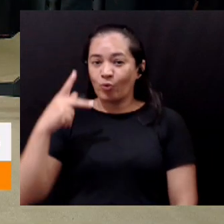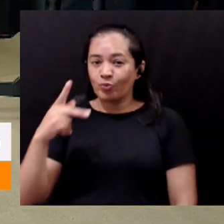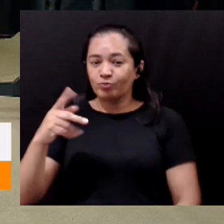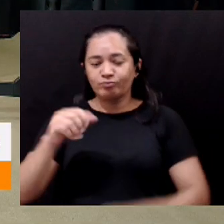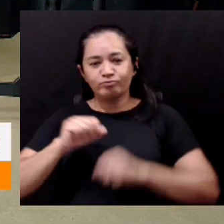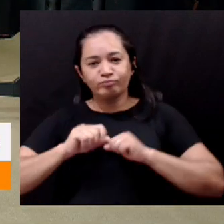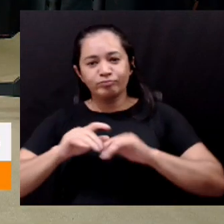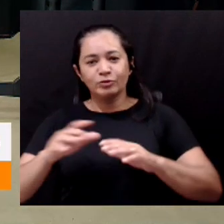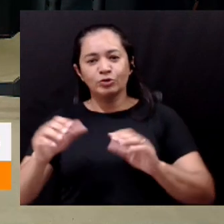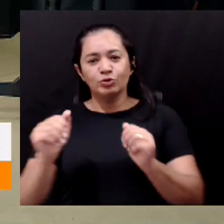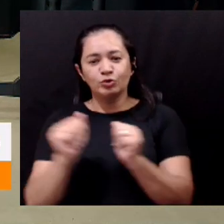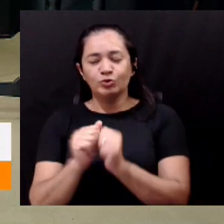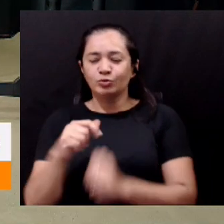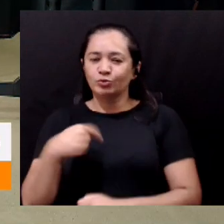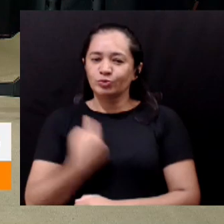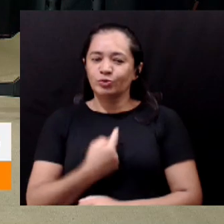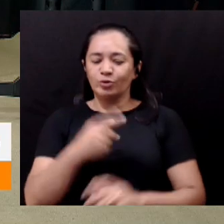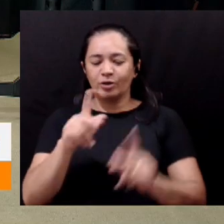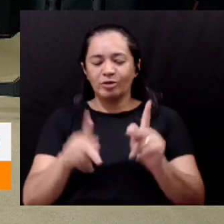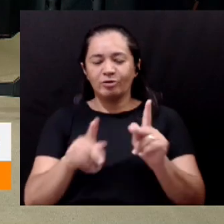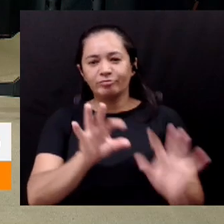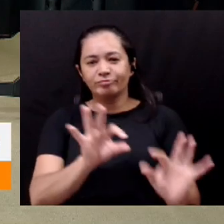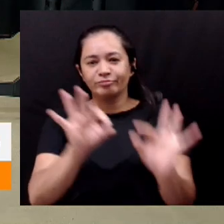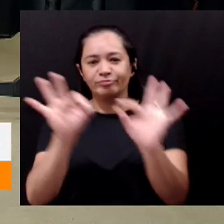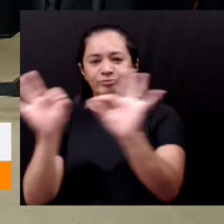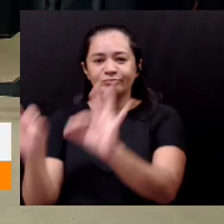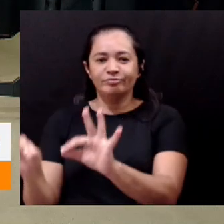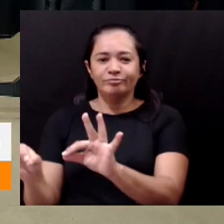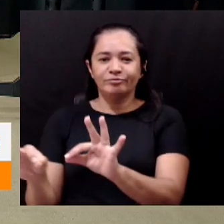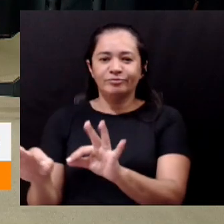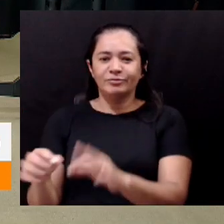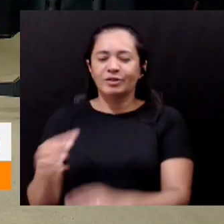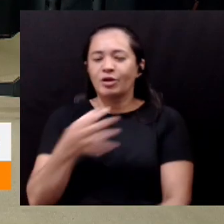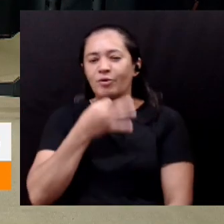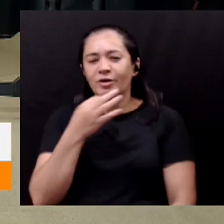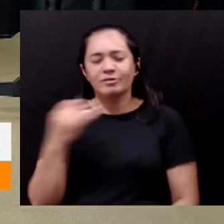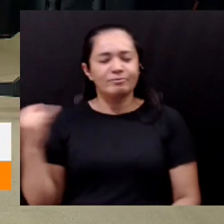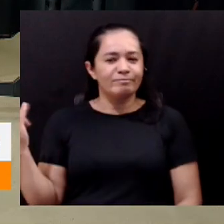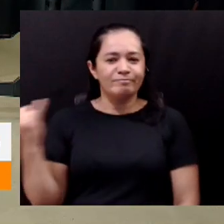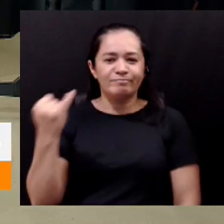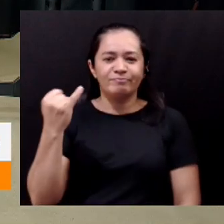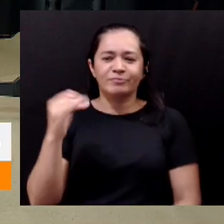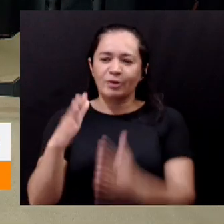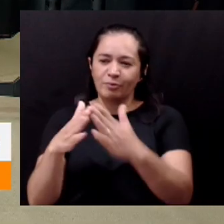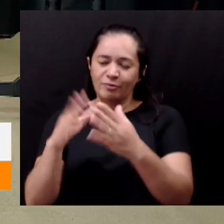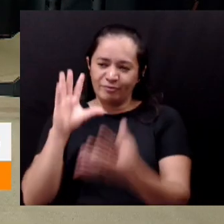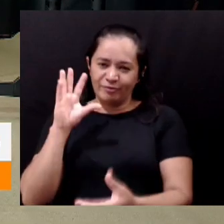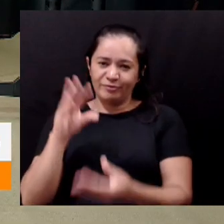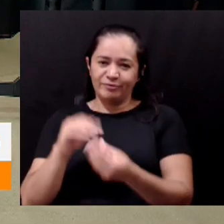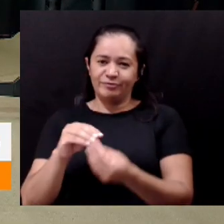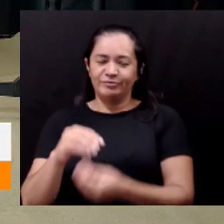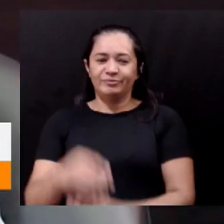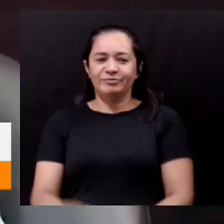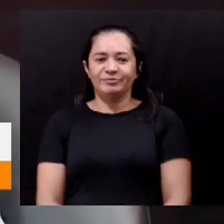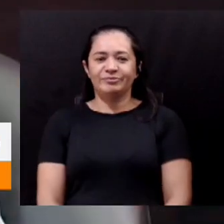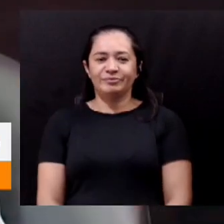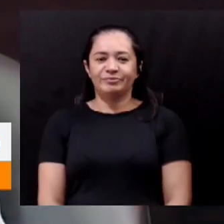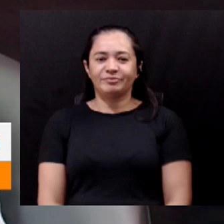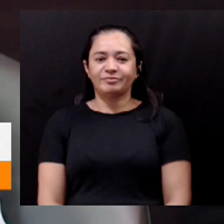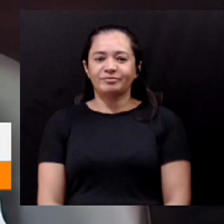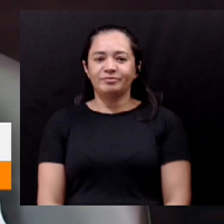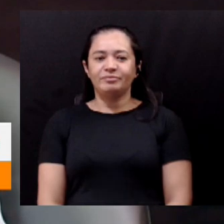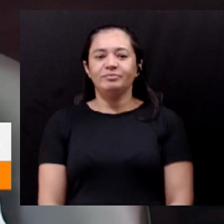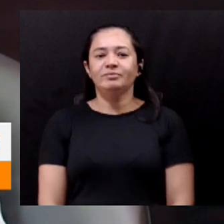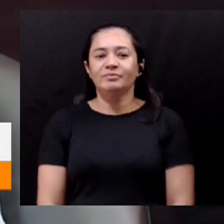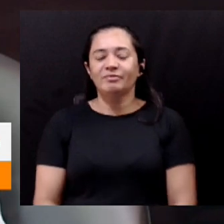telespectadores. Eu acredito que foi de grande valia. Considerações finais, mais uma vez, gratidão. Ótimo. Muito obrigado, Rúbia. Eu vou seguir na